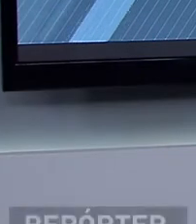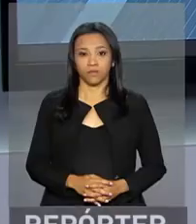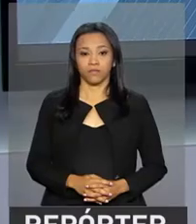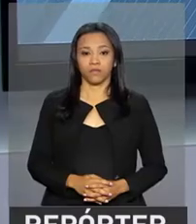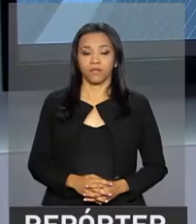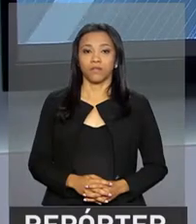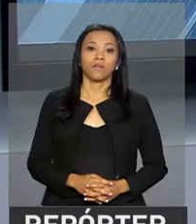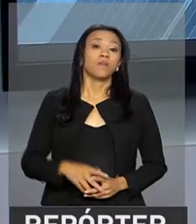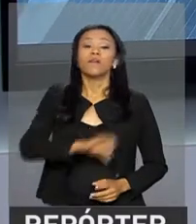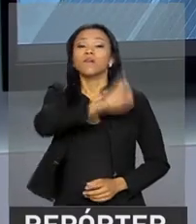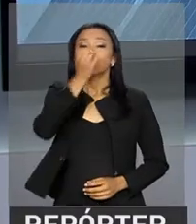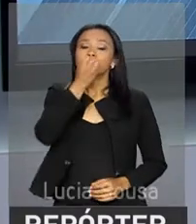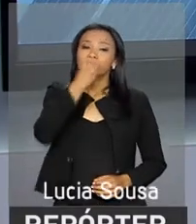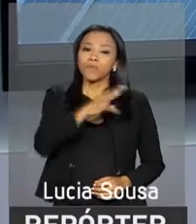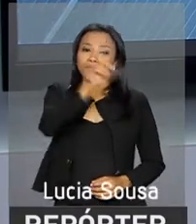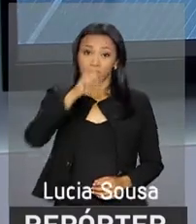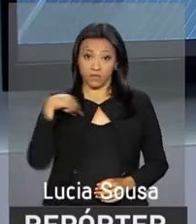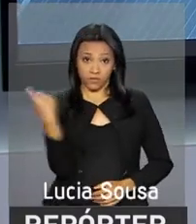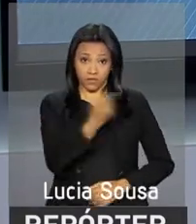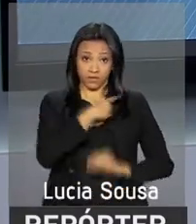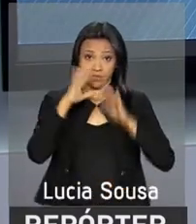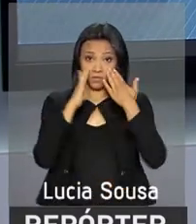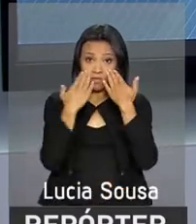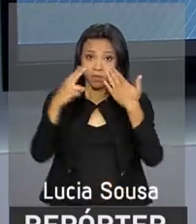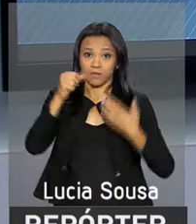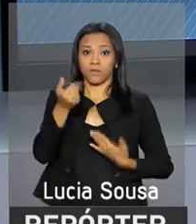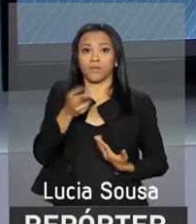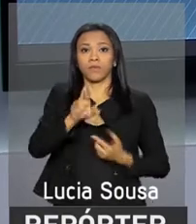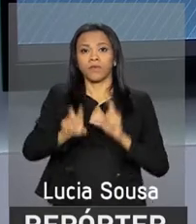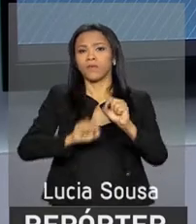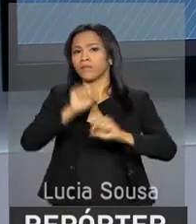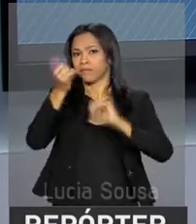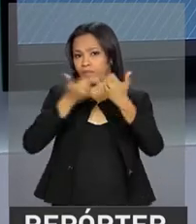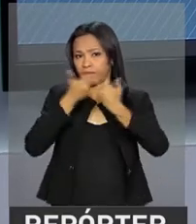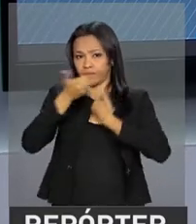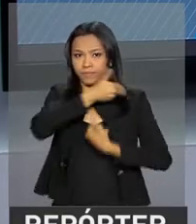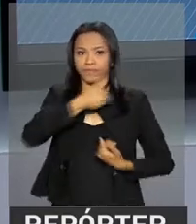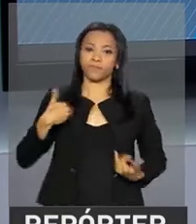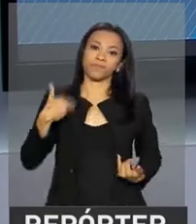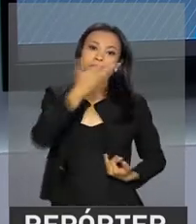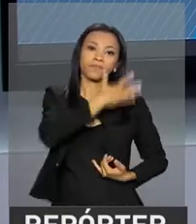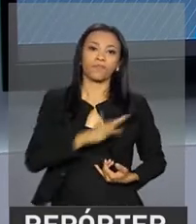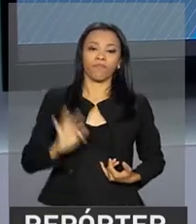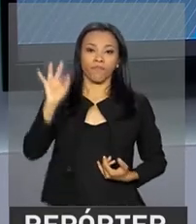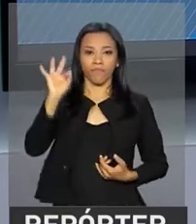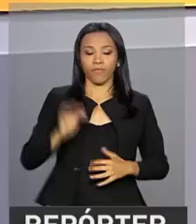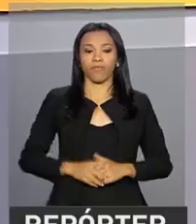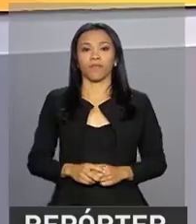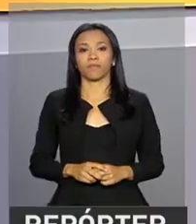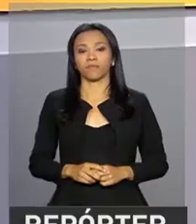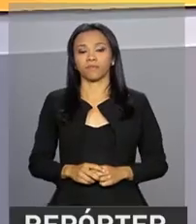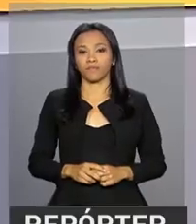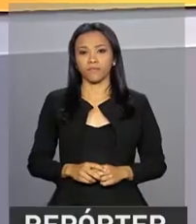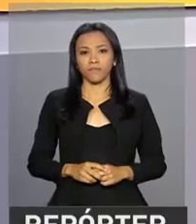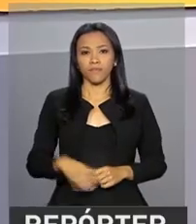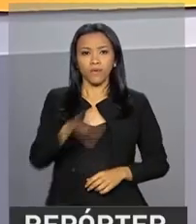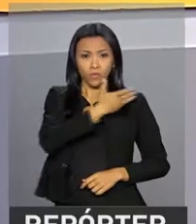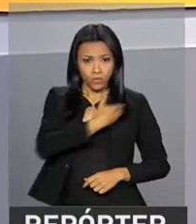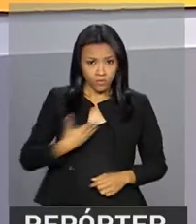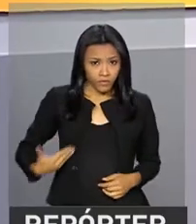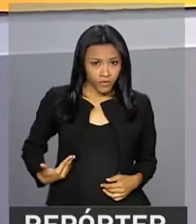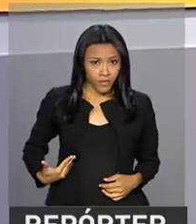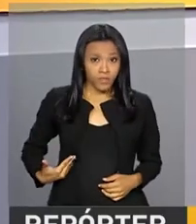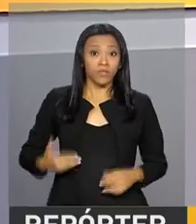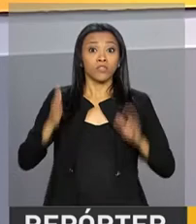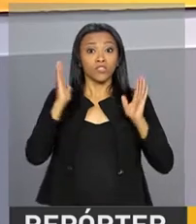olá bom dia estamos de volta com repórter nbr as notícias do governo federal o governo